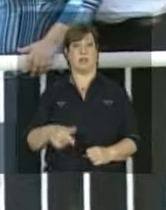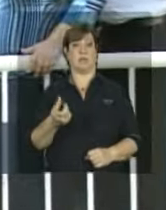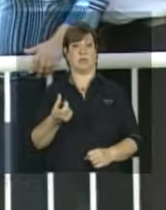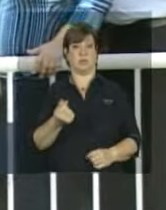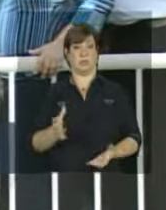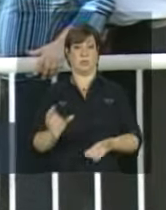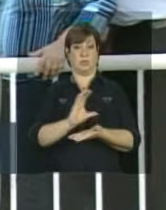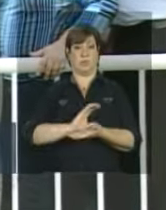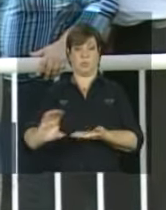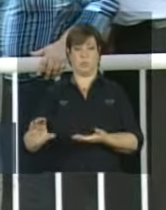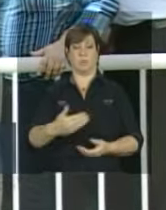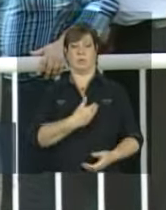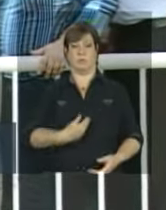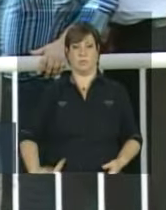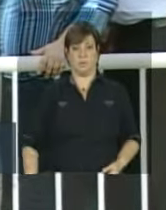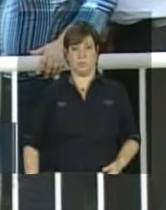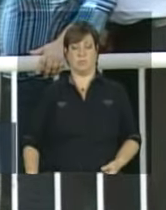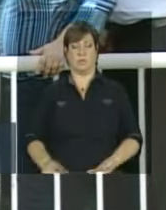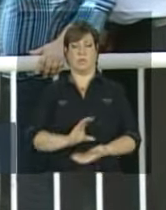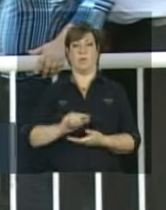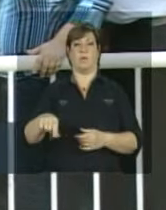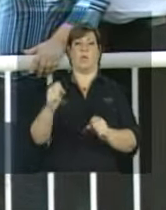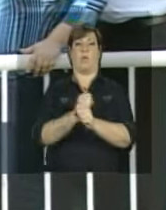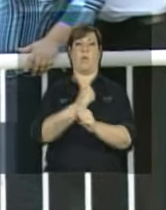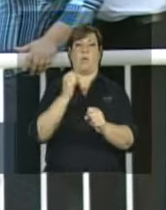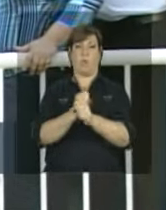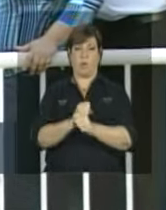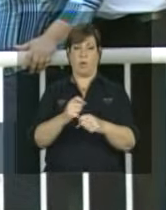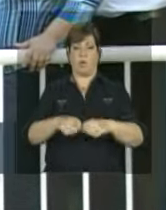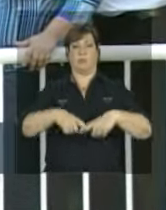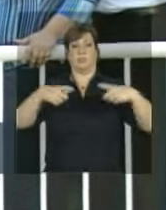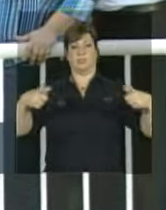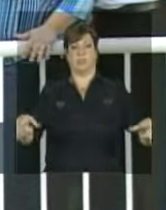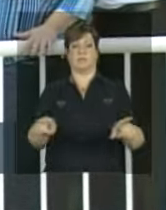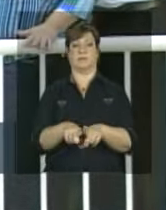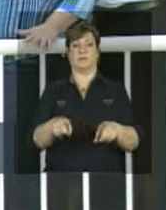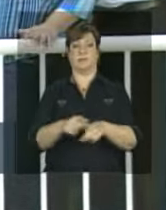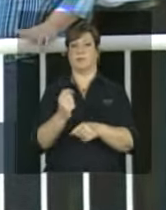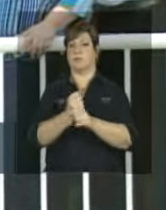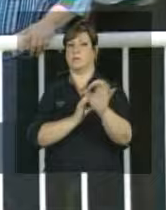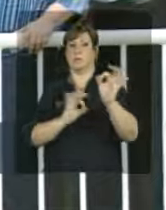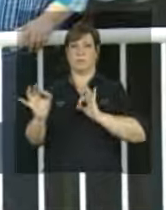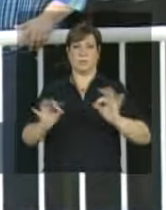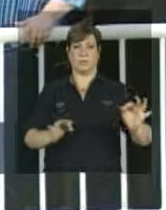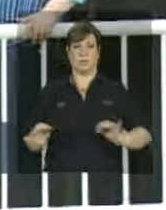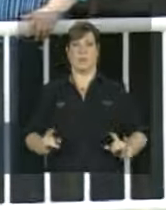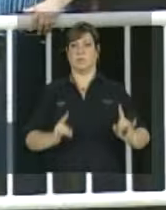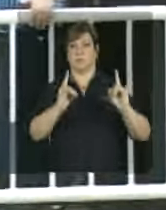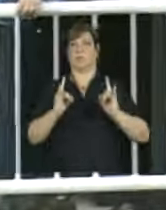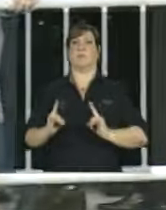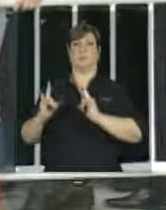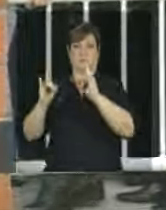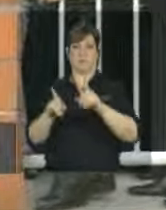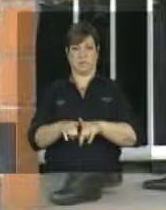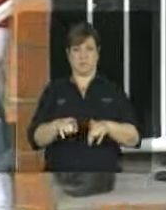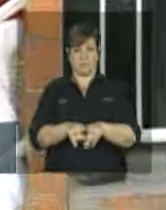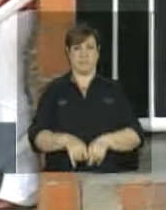Os recursos do Estado estão sendo investidos na construção, reforma e ampliação também de prédios.